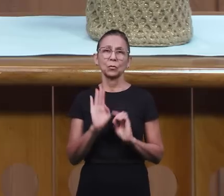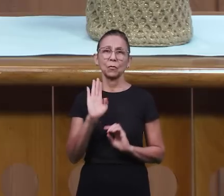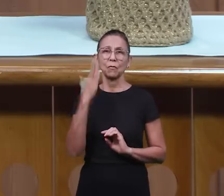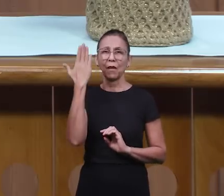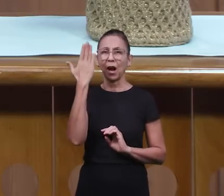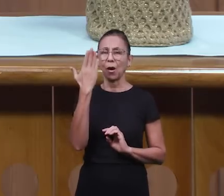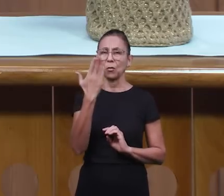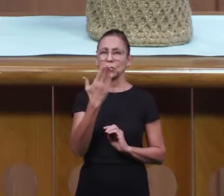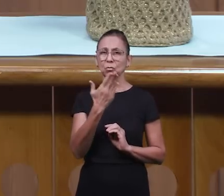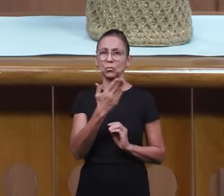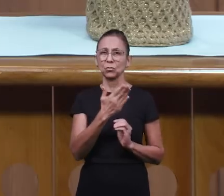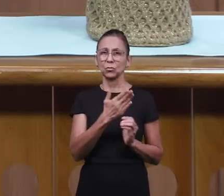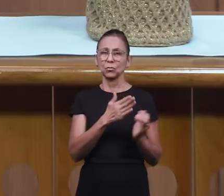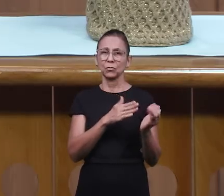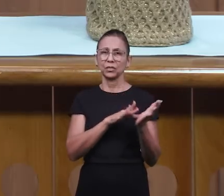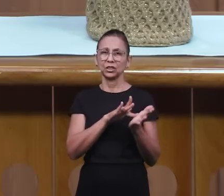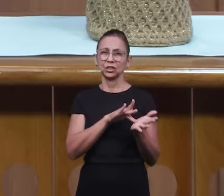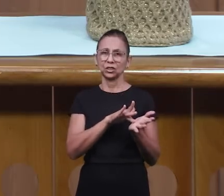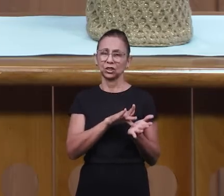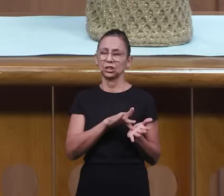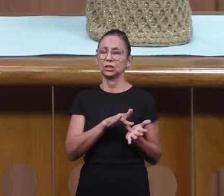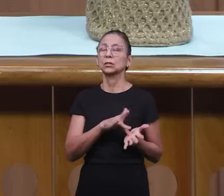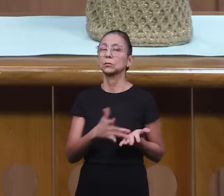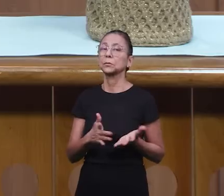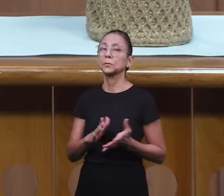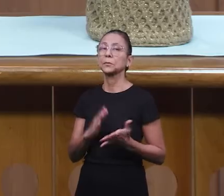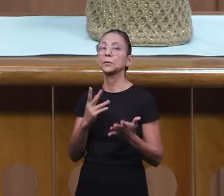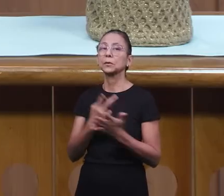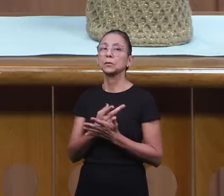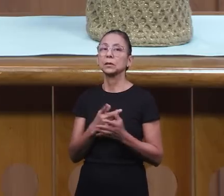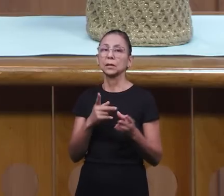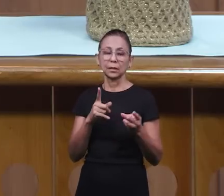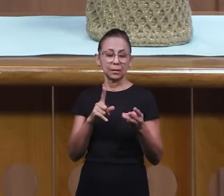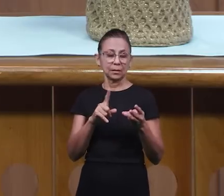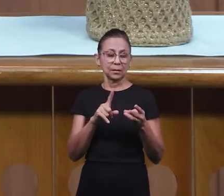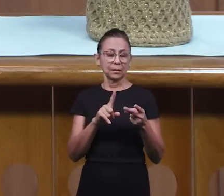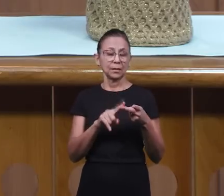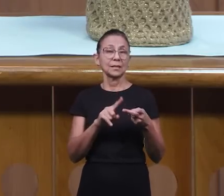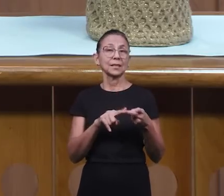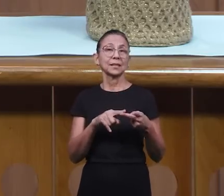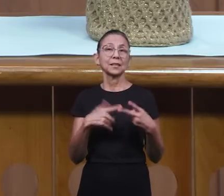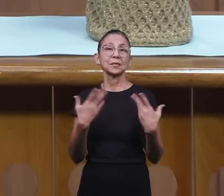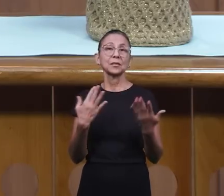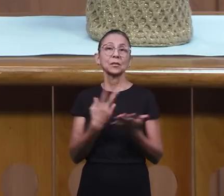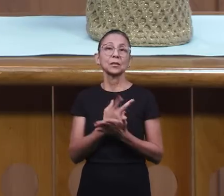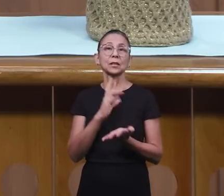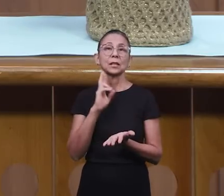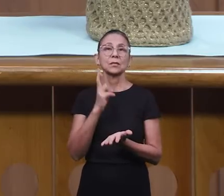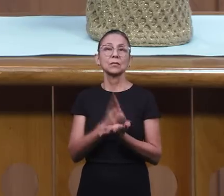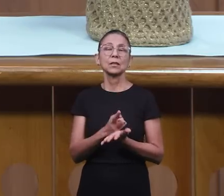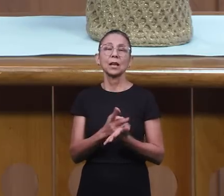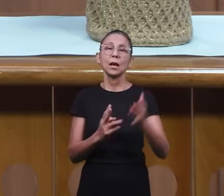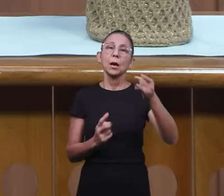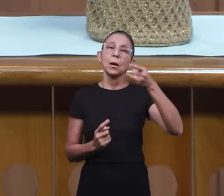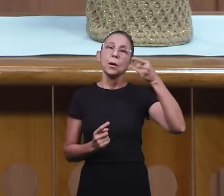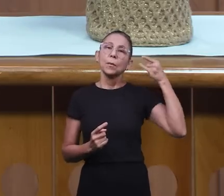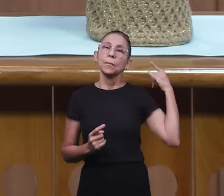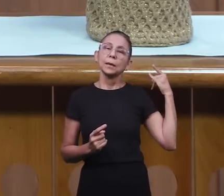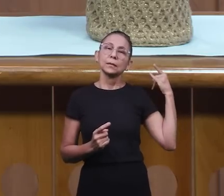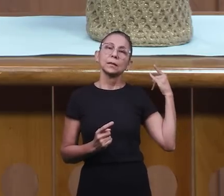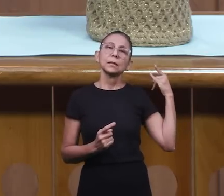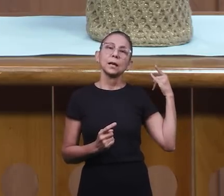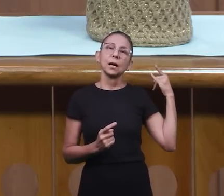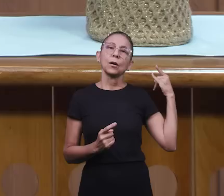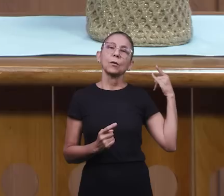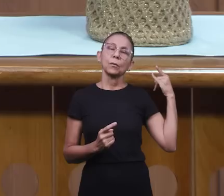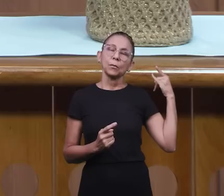culto. E a tendência deste culto que não agrada a Deus é exatamente a tendência ao